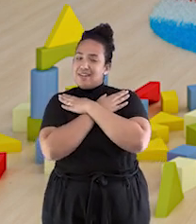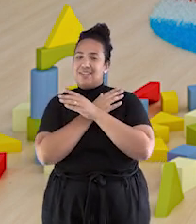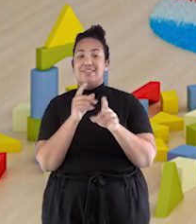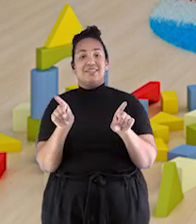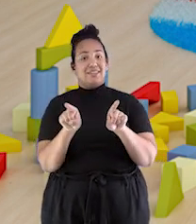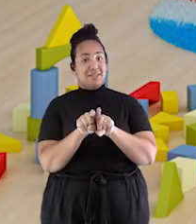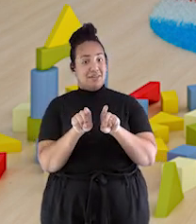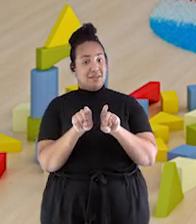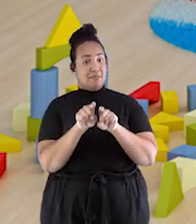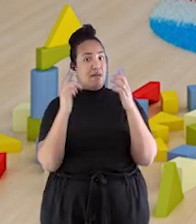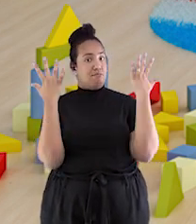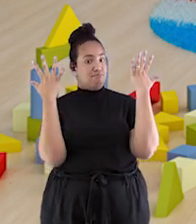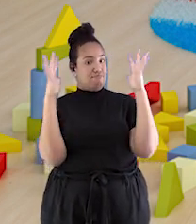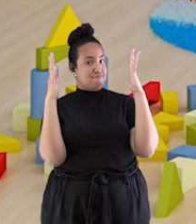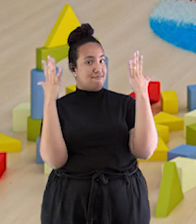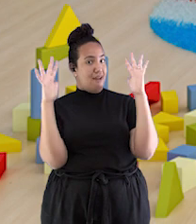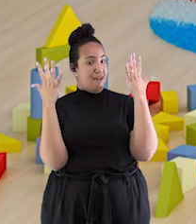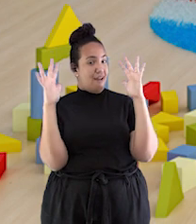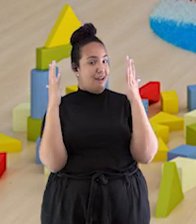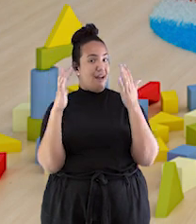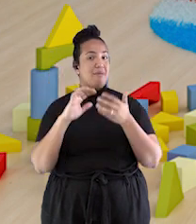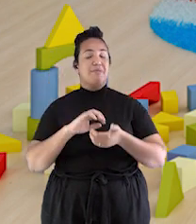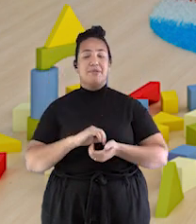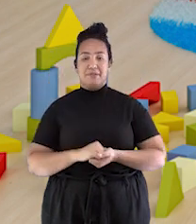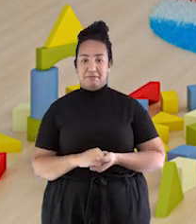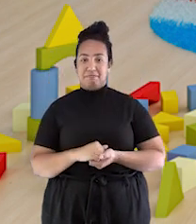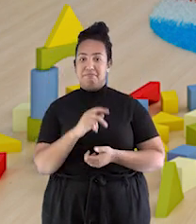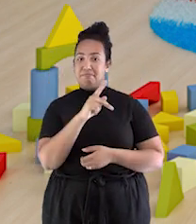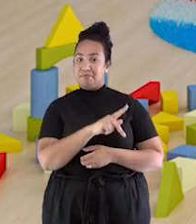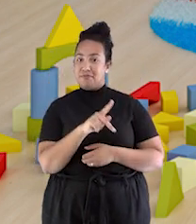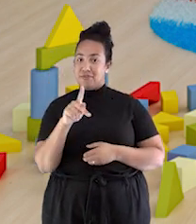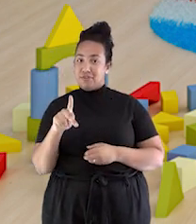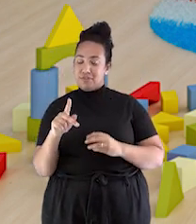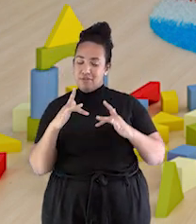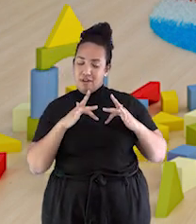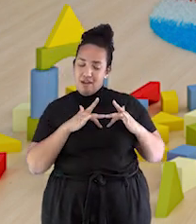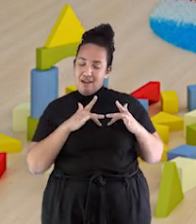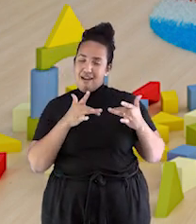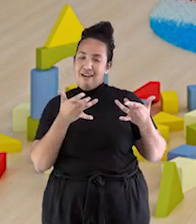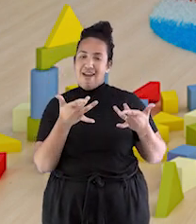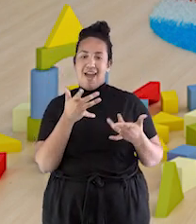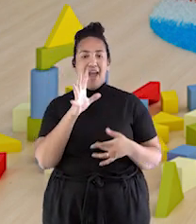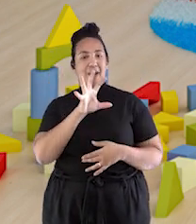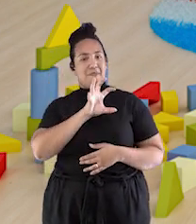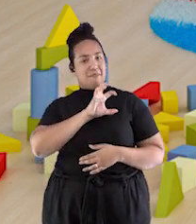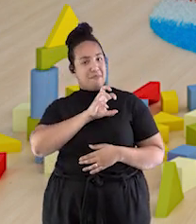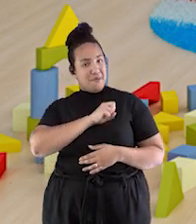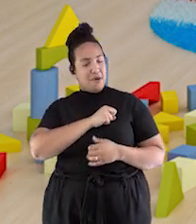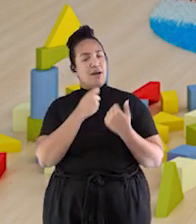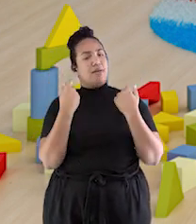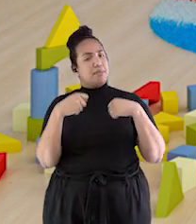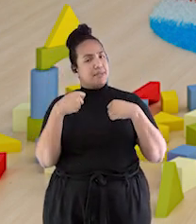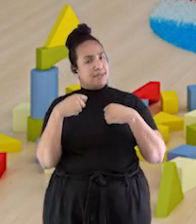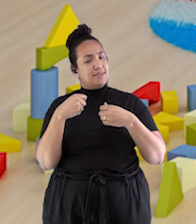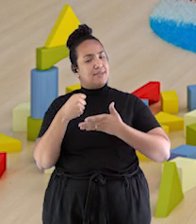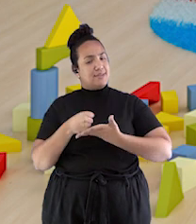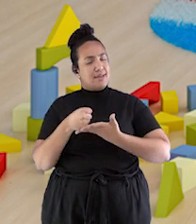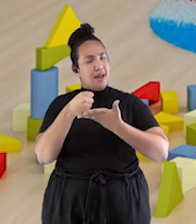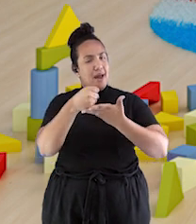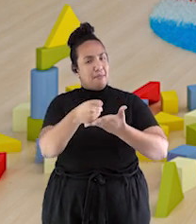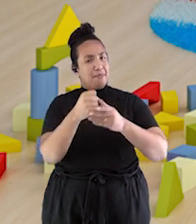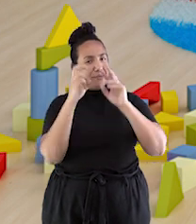de palmas. O professor se dedica com amor e merece todo o nosso apoio e